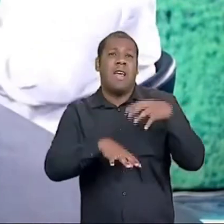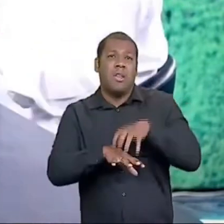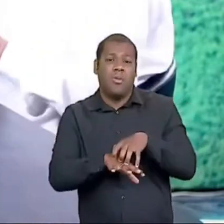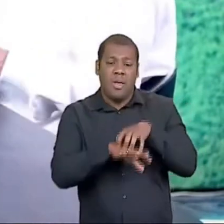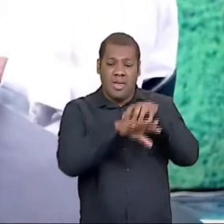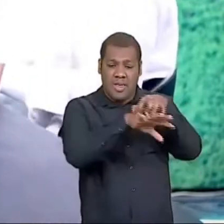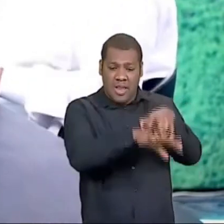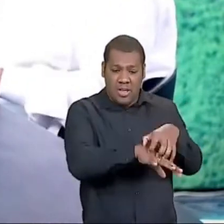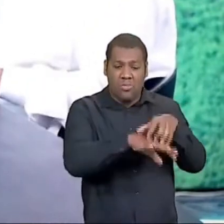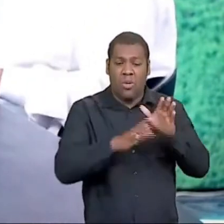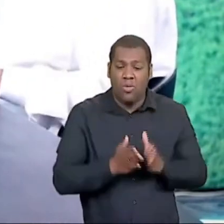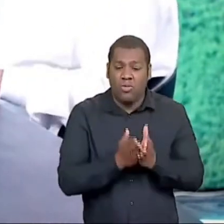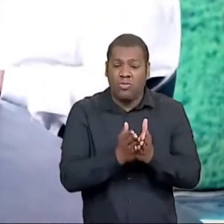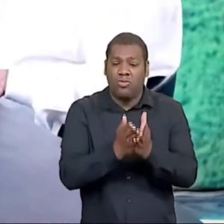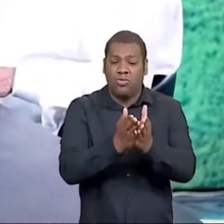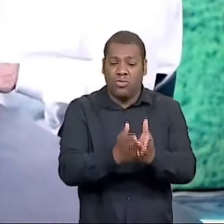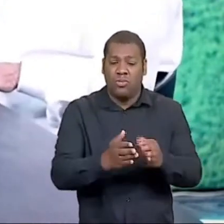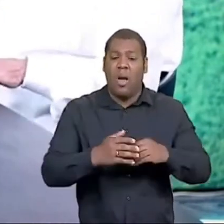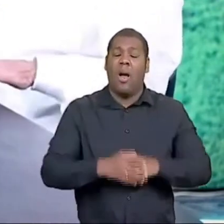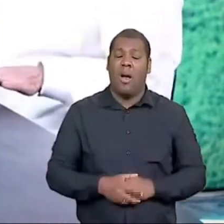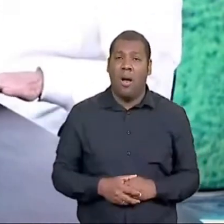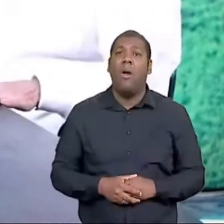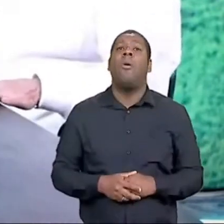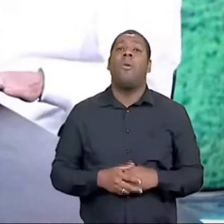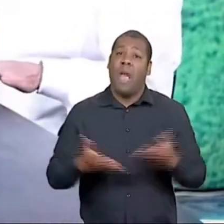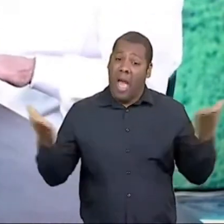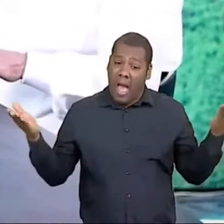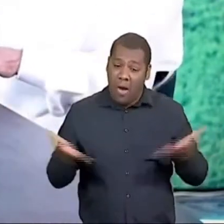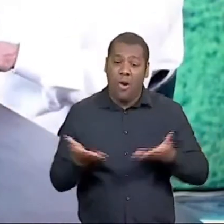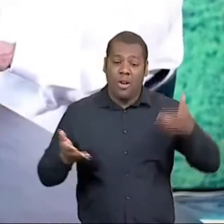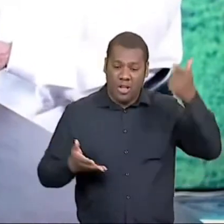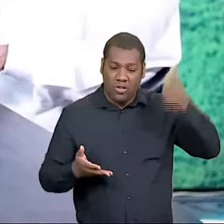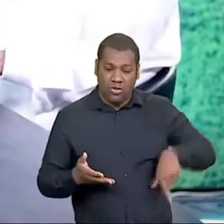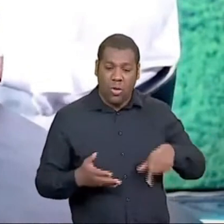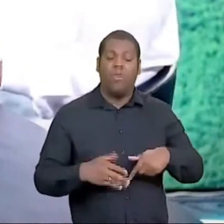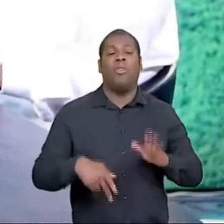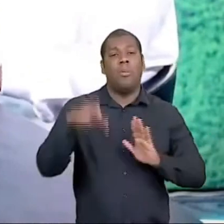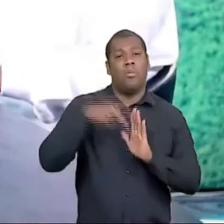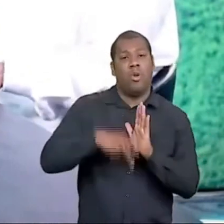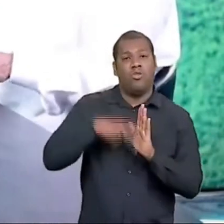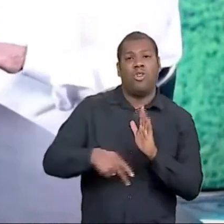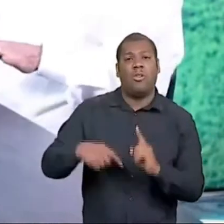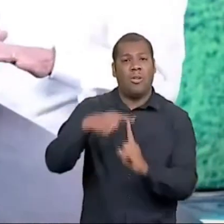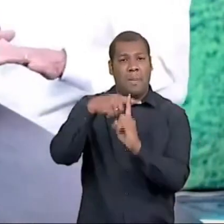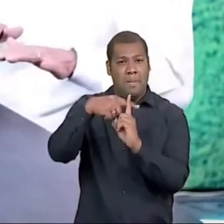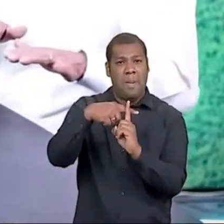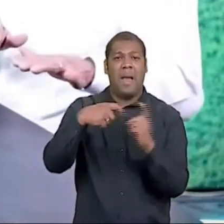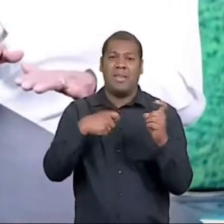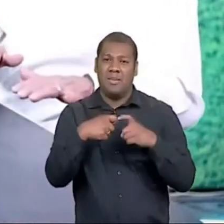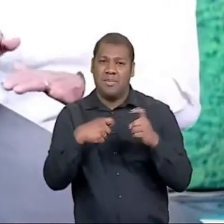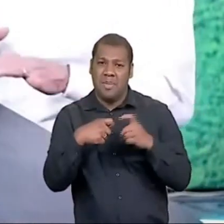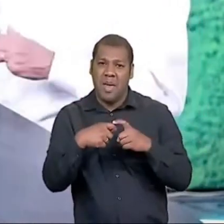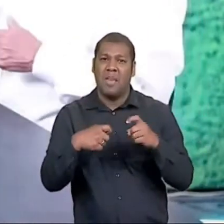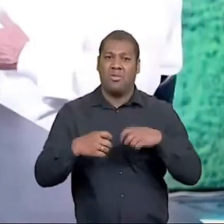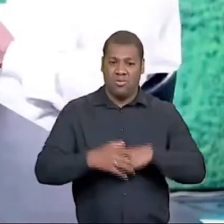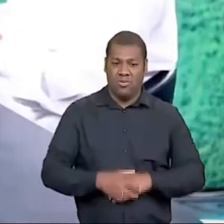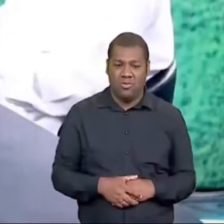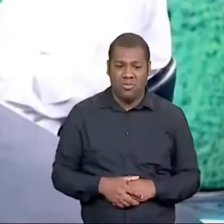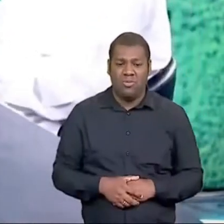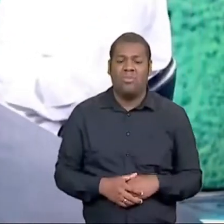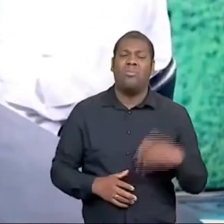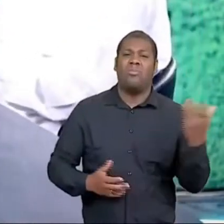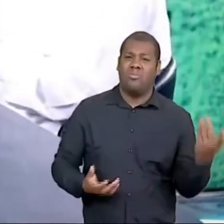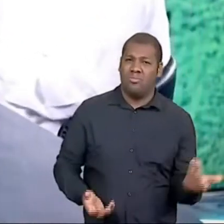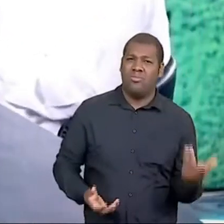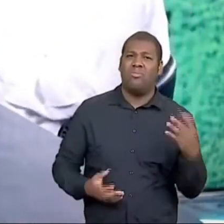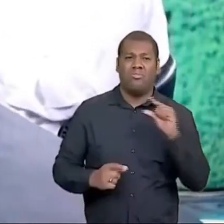os mais médicos participando desse trabalho. Eu acho que aos poucos a gente vai colocando a casa no lugar, vai colocando a casa em ordem, e